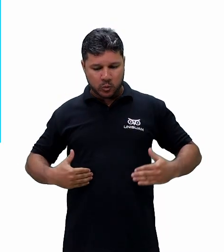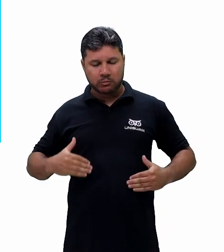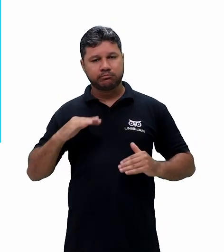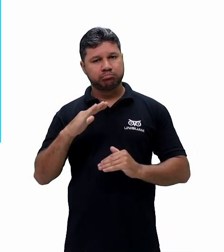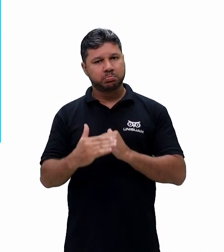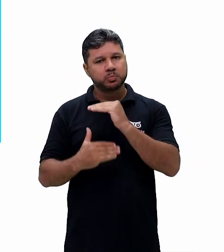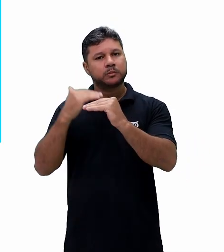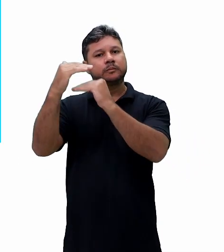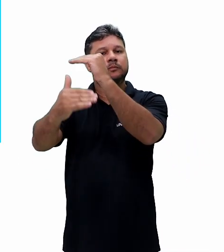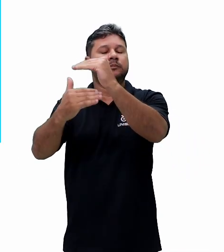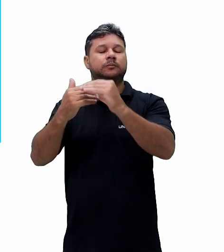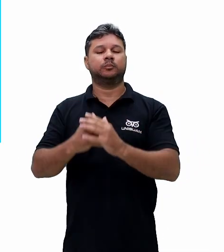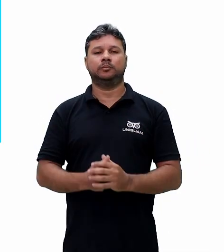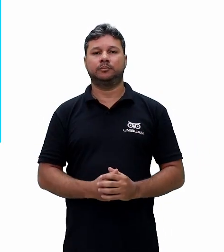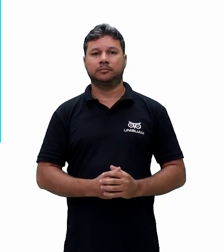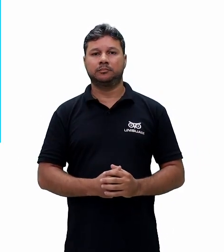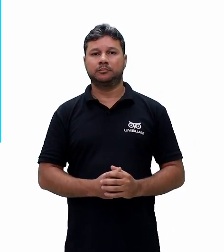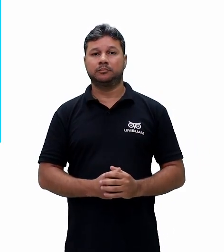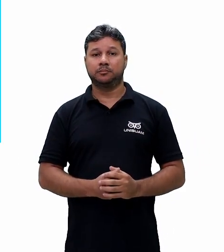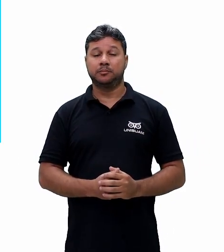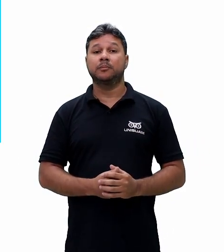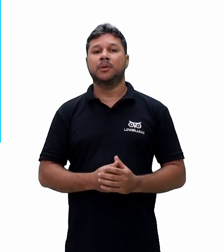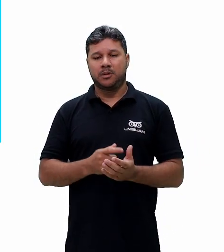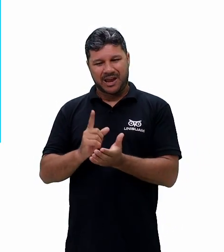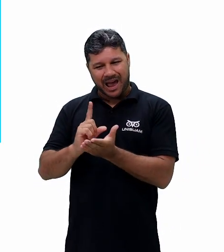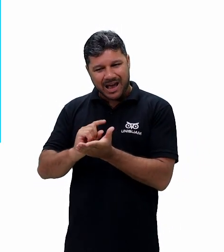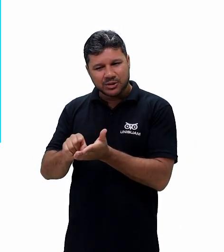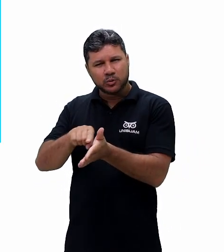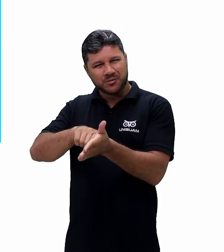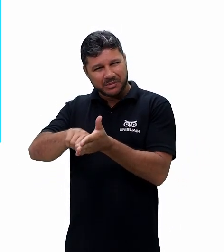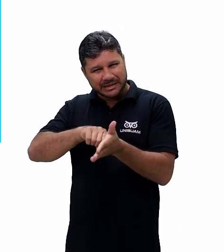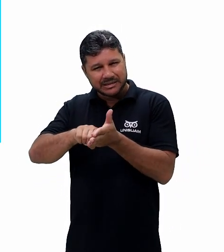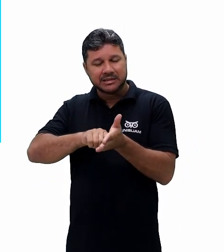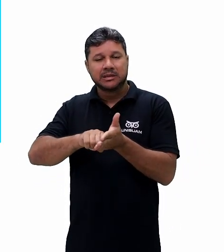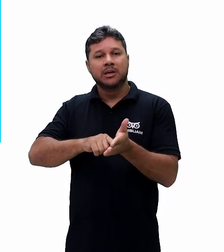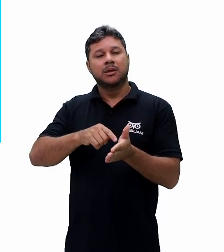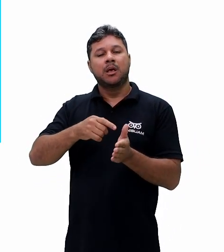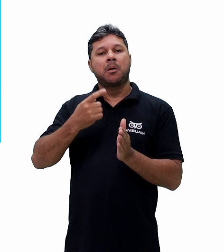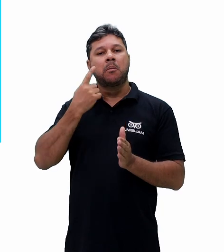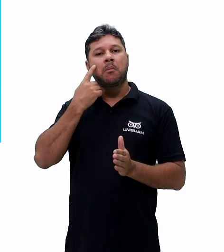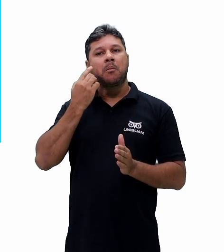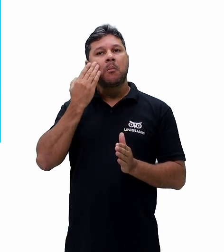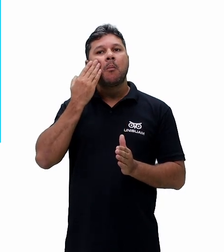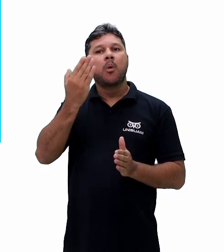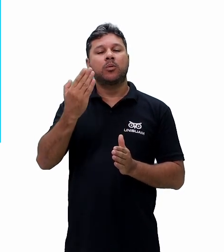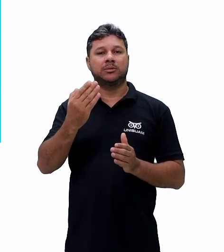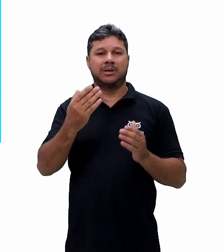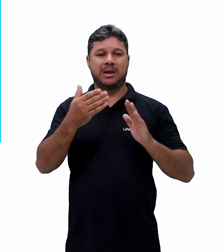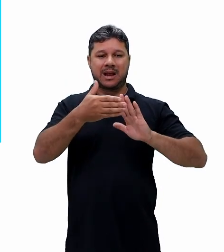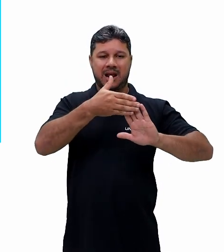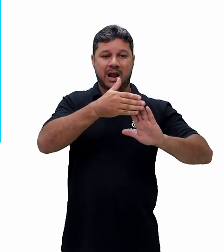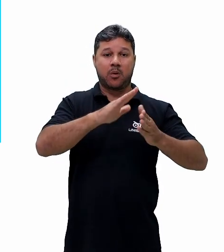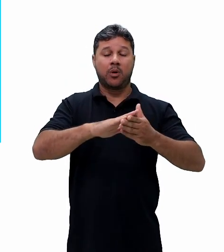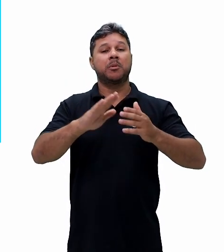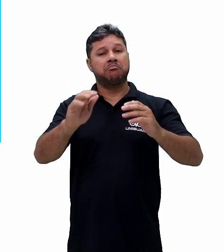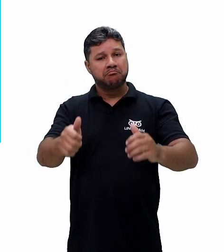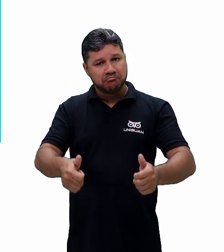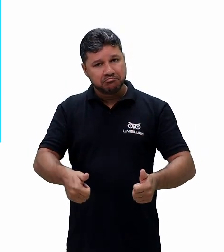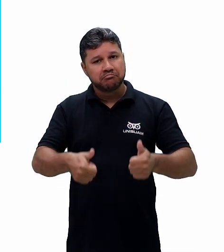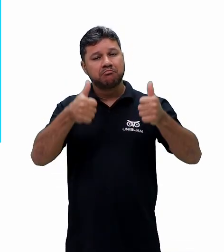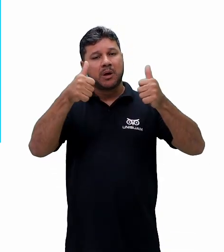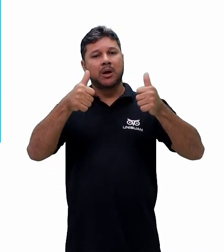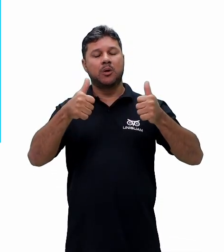melhorar o desempenho físico. Muitos estudos mostram que o